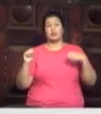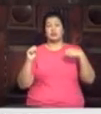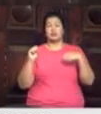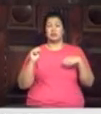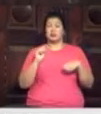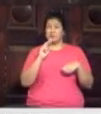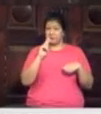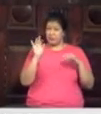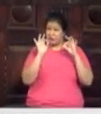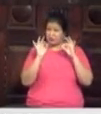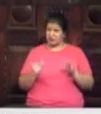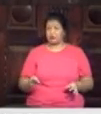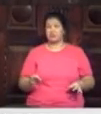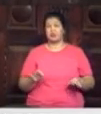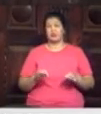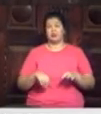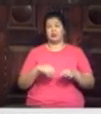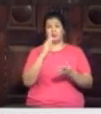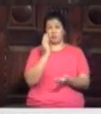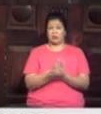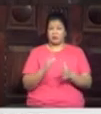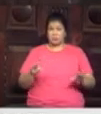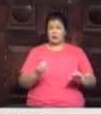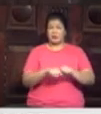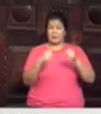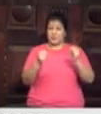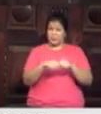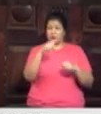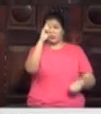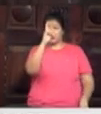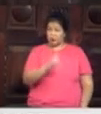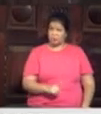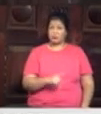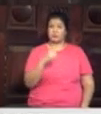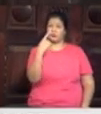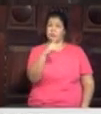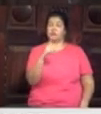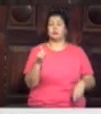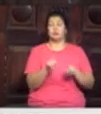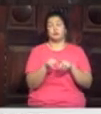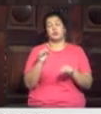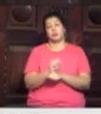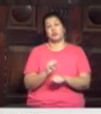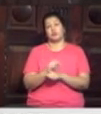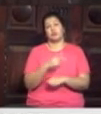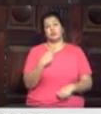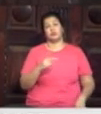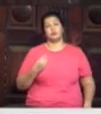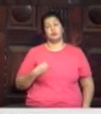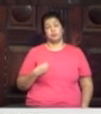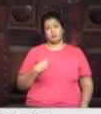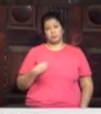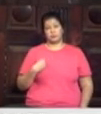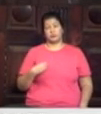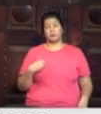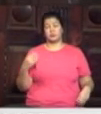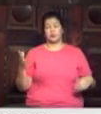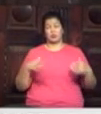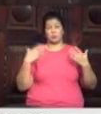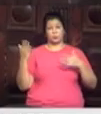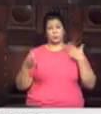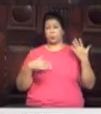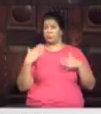destruir direitos, expectativas de vida, está assustando